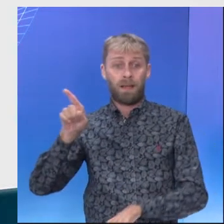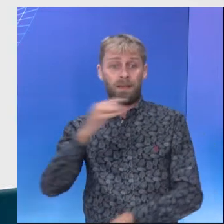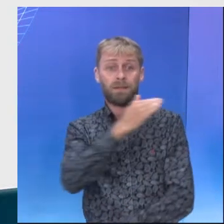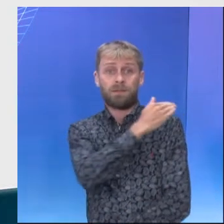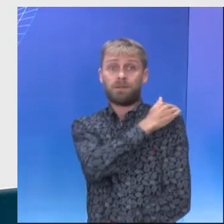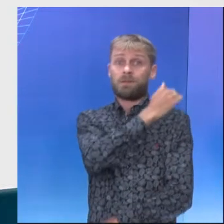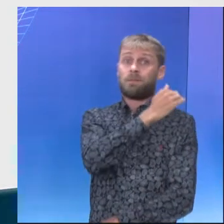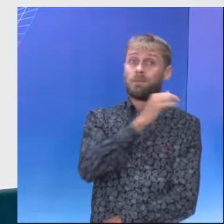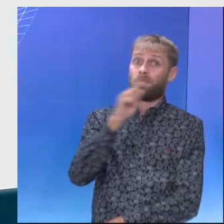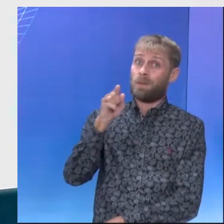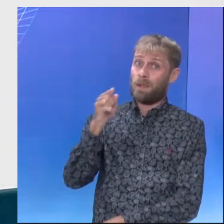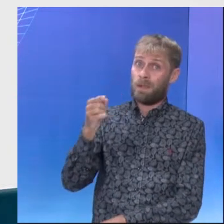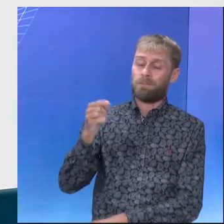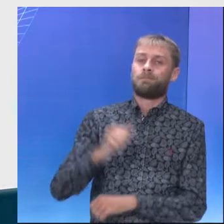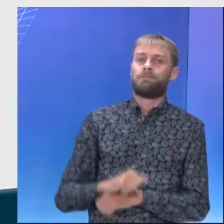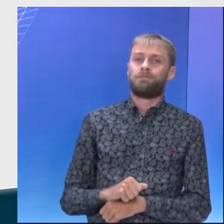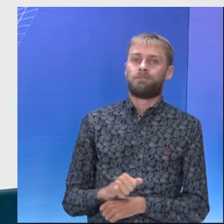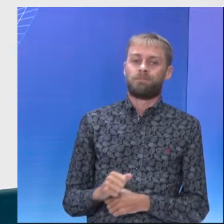her up.